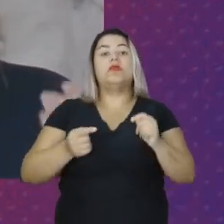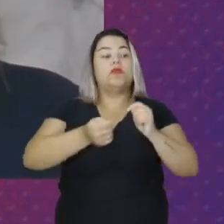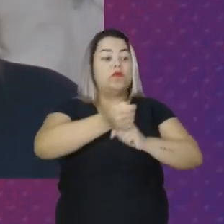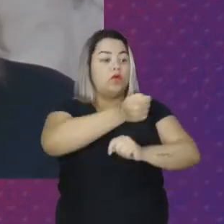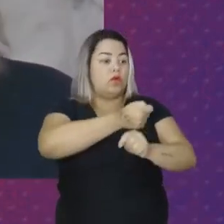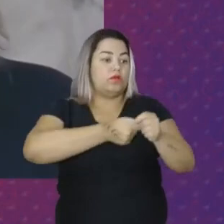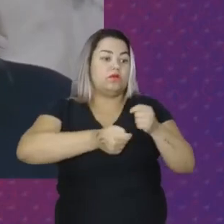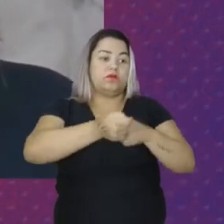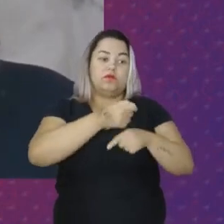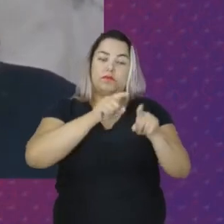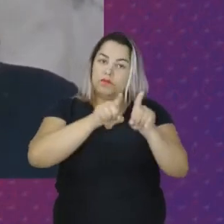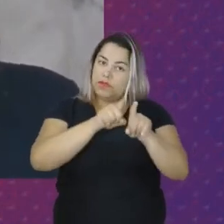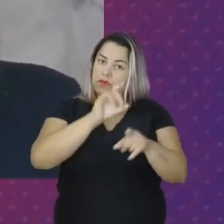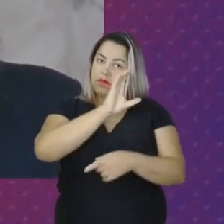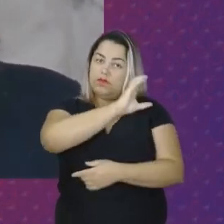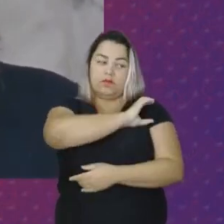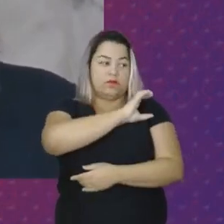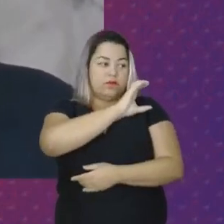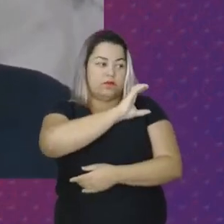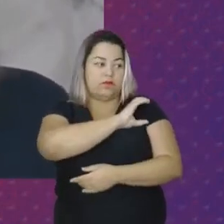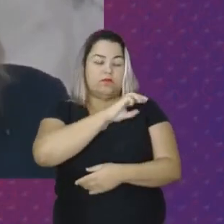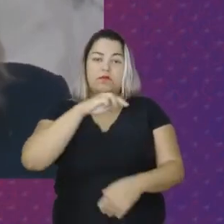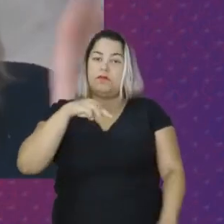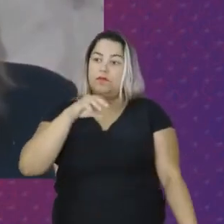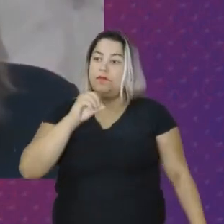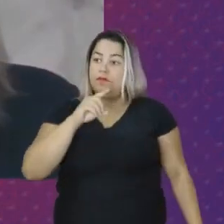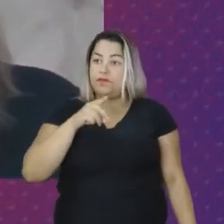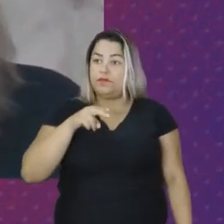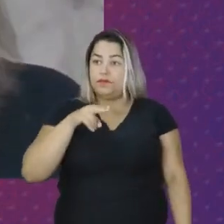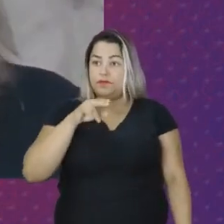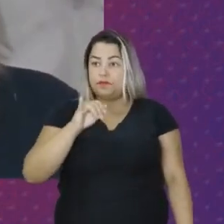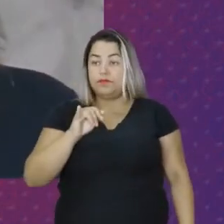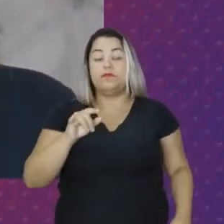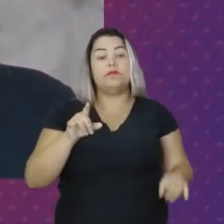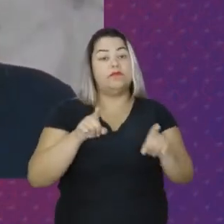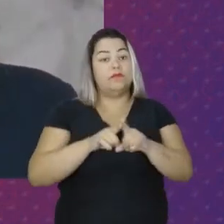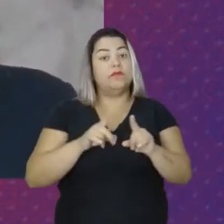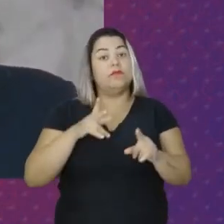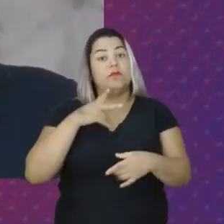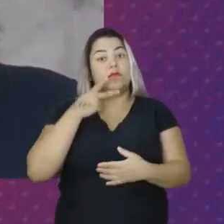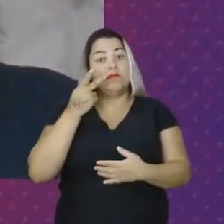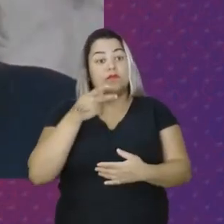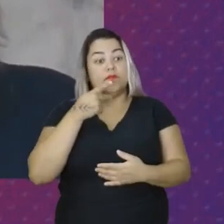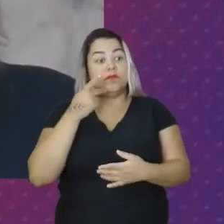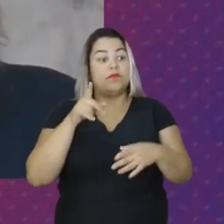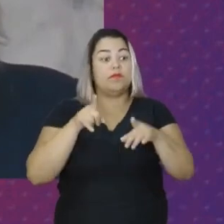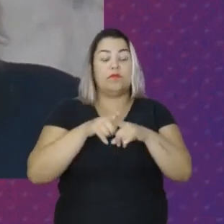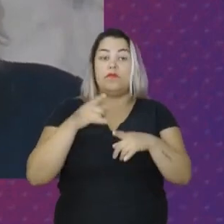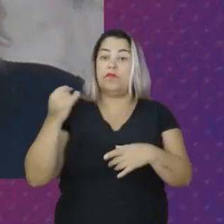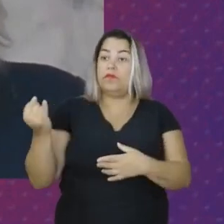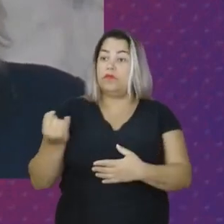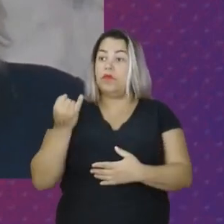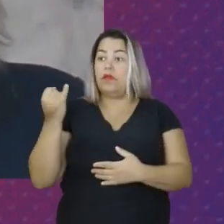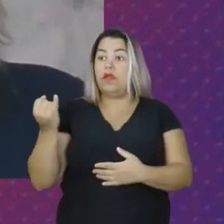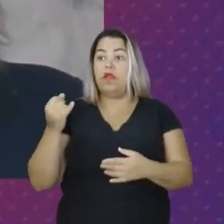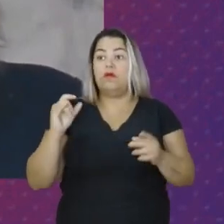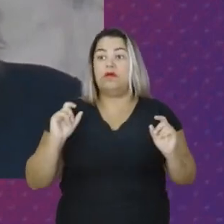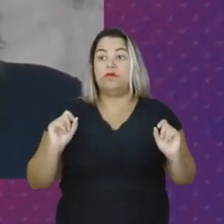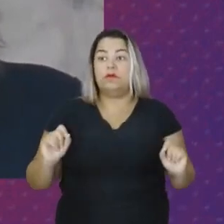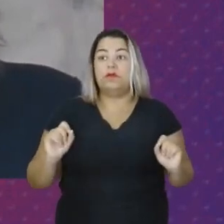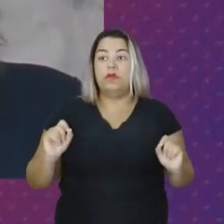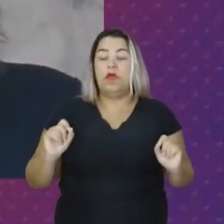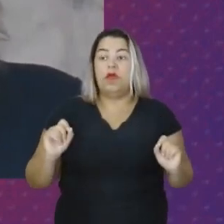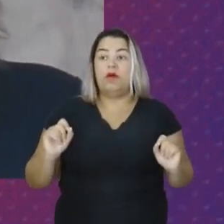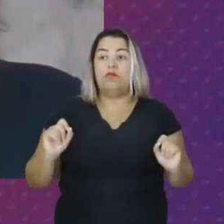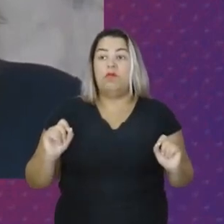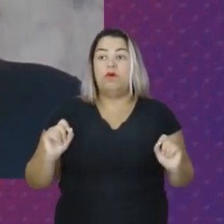Econômica, coordenada pela Rosane Silva, mas falando pontualmente da importância